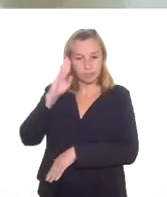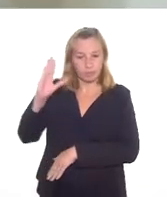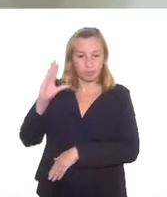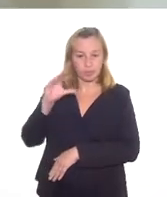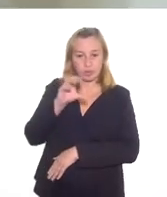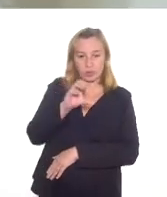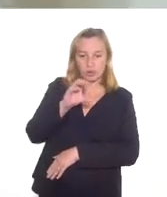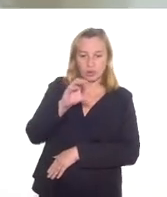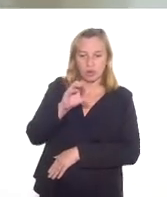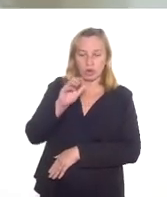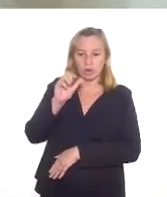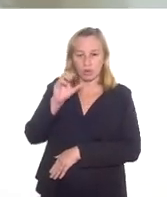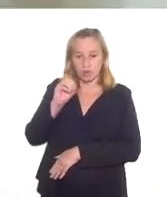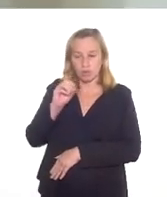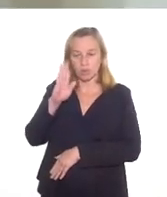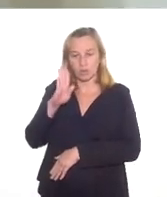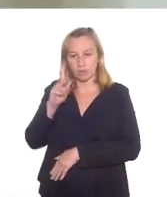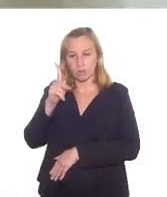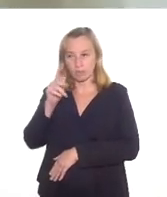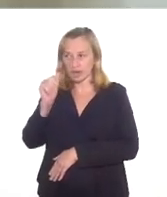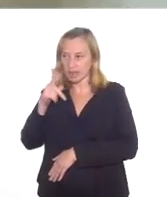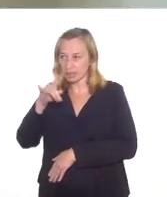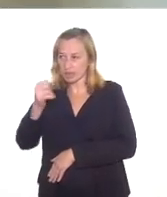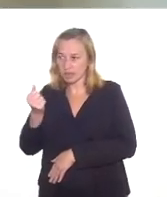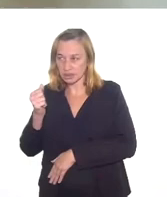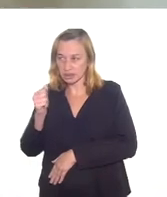Avenida Atlântica com República do Peru,